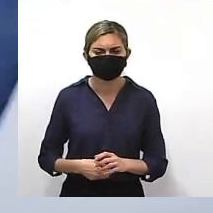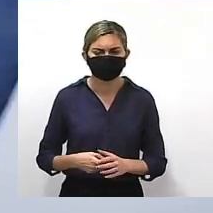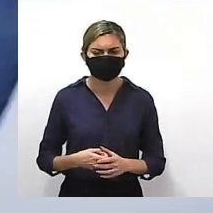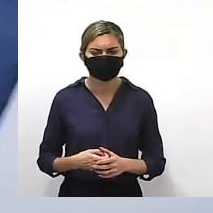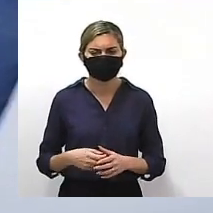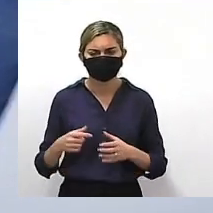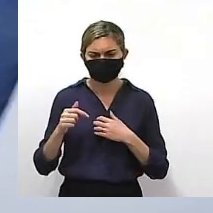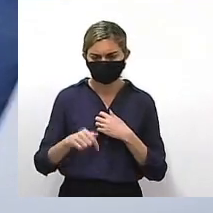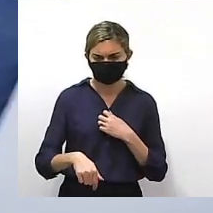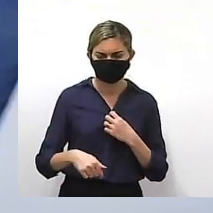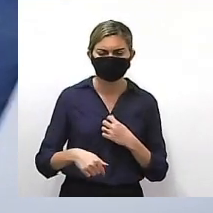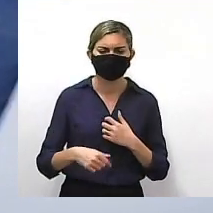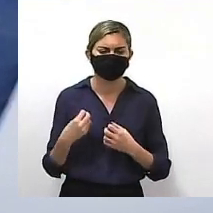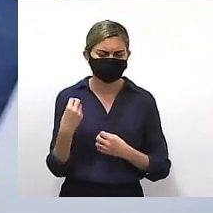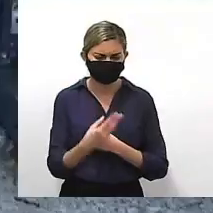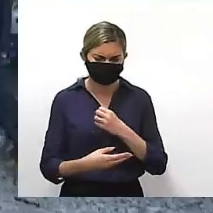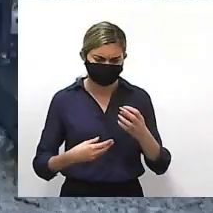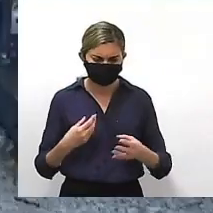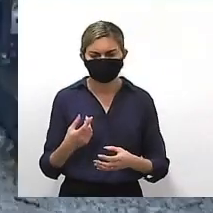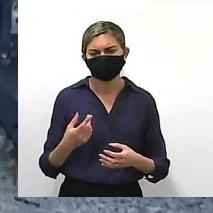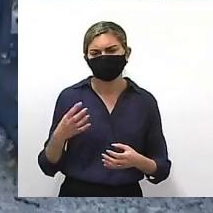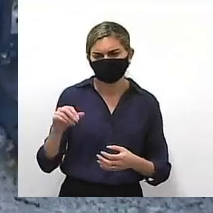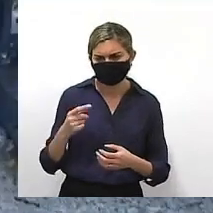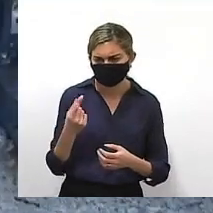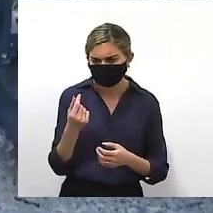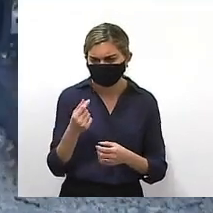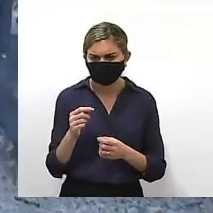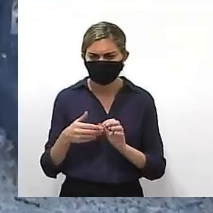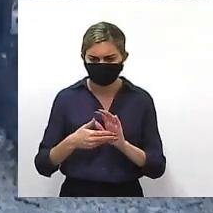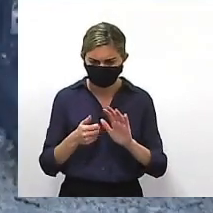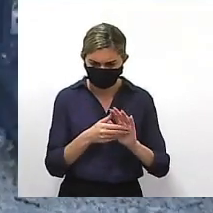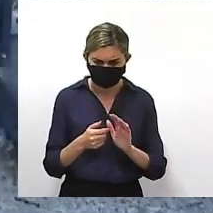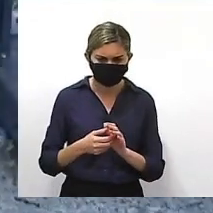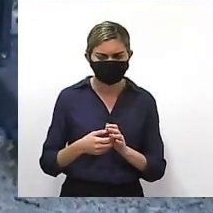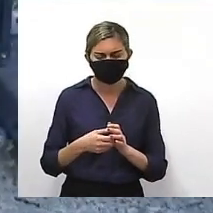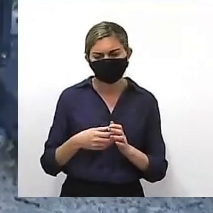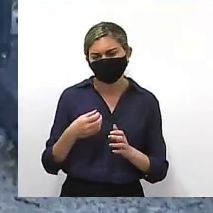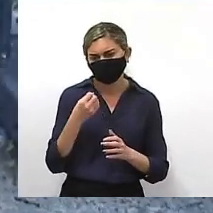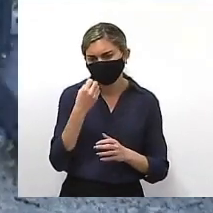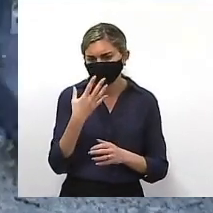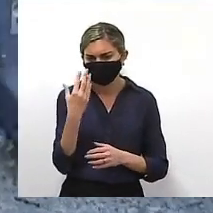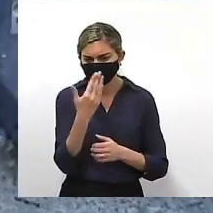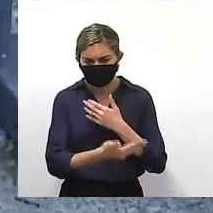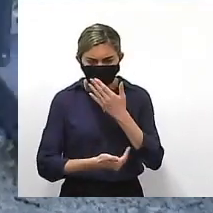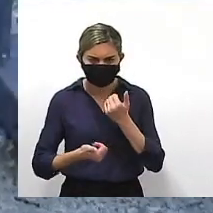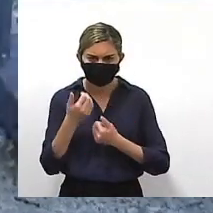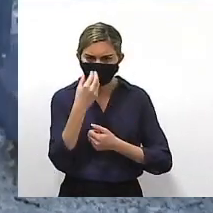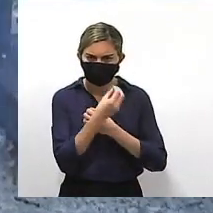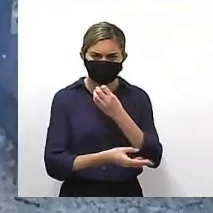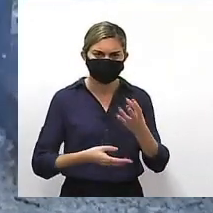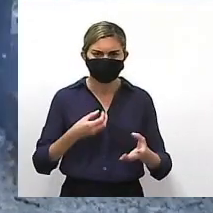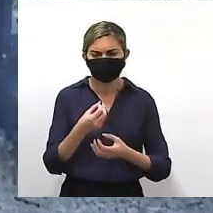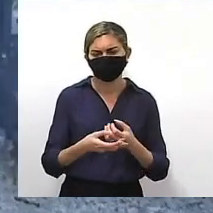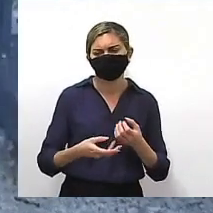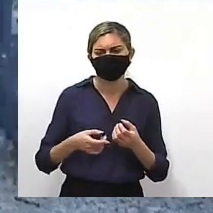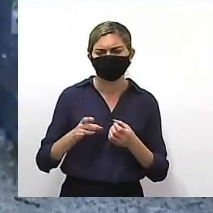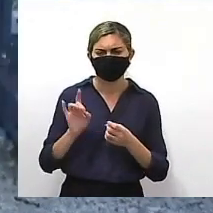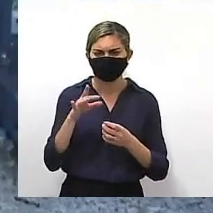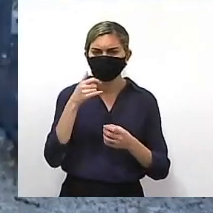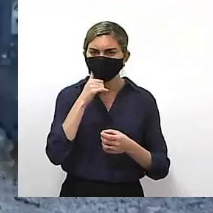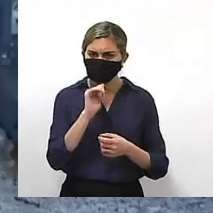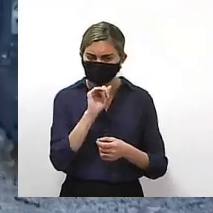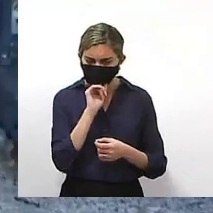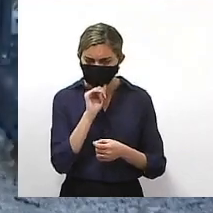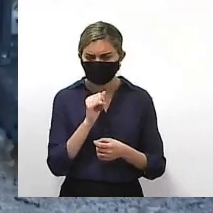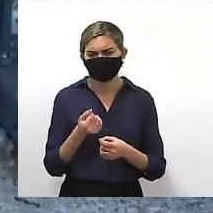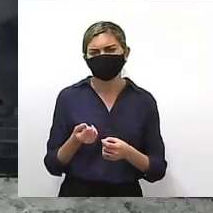Aqui você vai na maré, você pega um rede, você vai tirar. Você só tem um arroz e um feijão para comer. Você vai na maré, você tira o peixe. Você vai ali dentro do mangue e tira 2 cordas